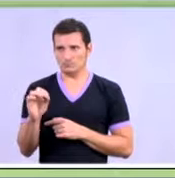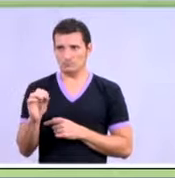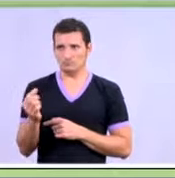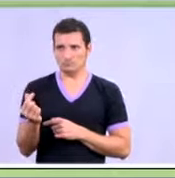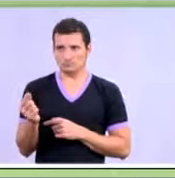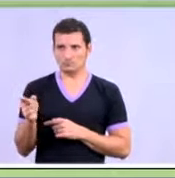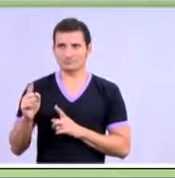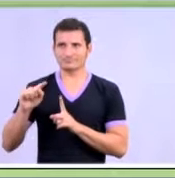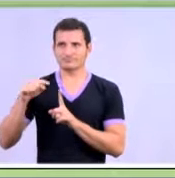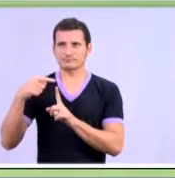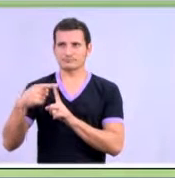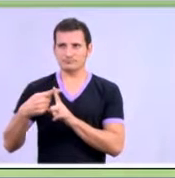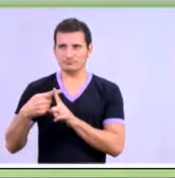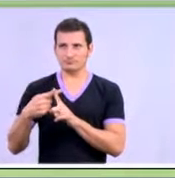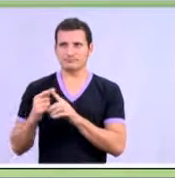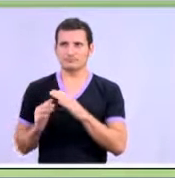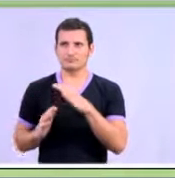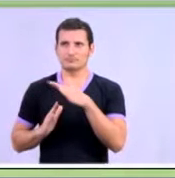mais